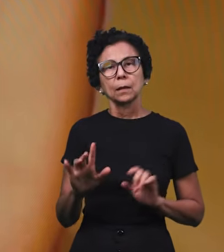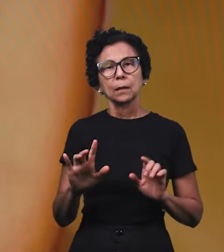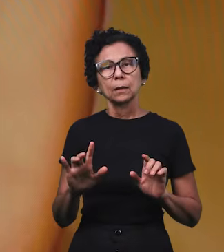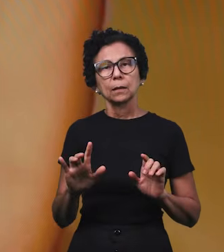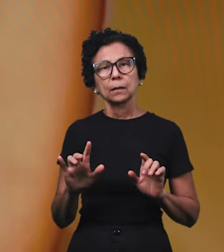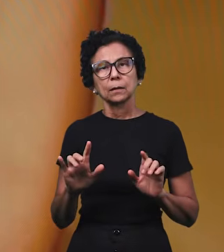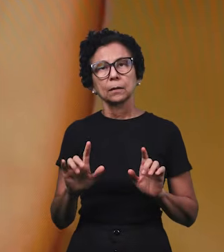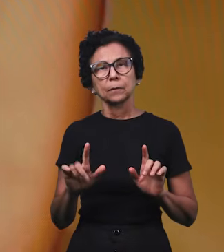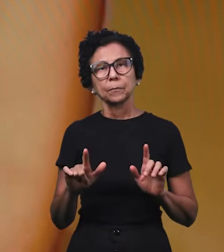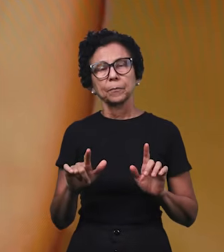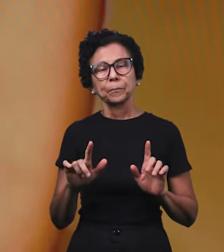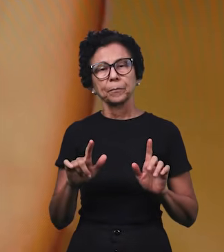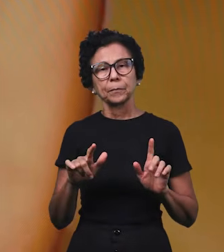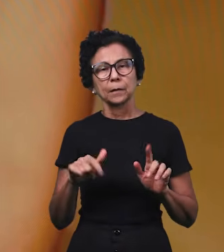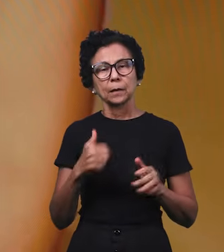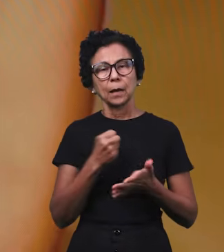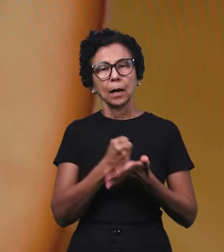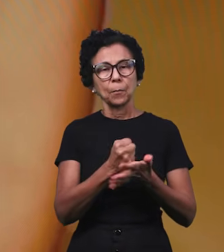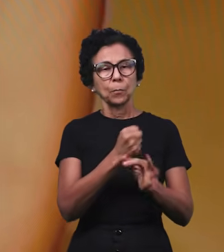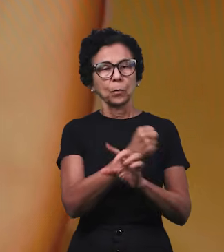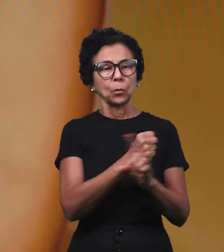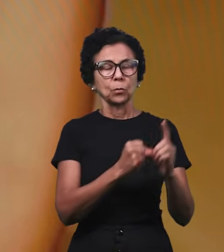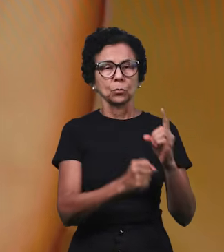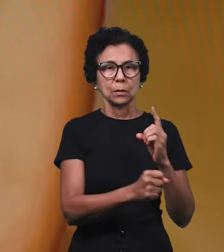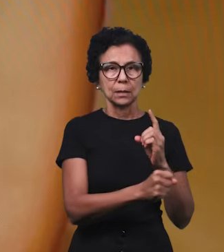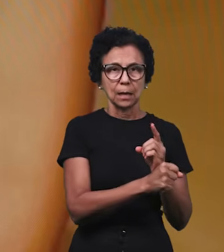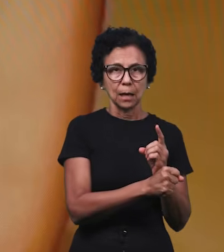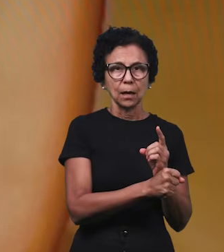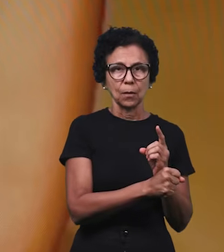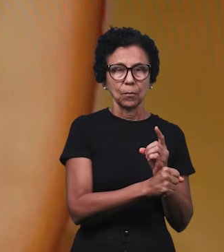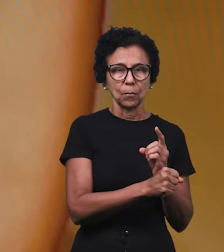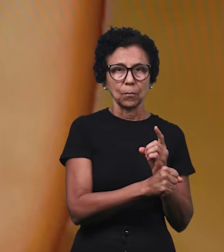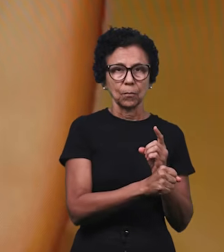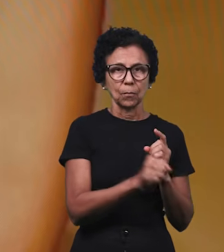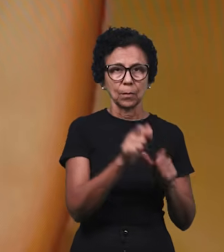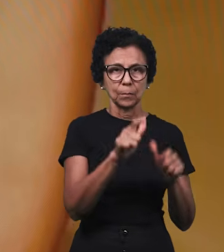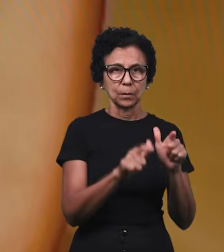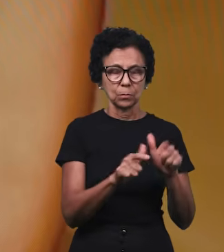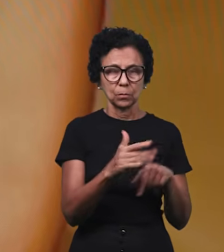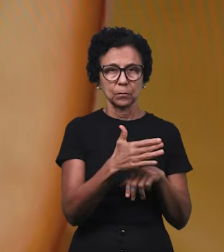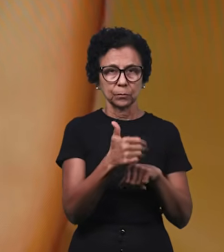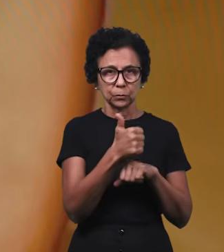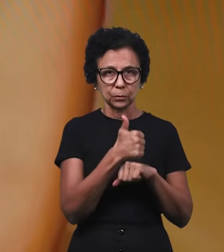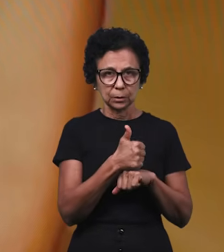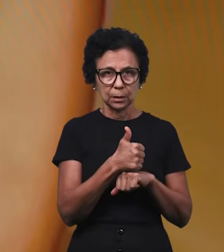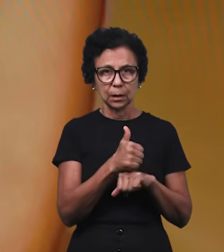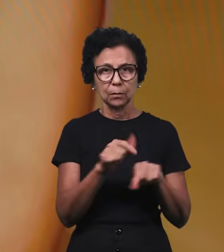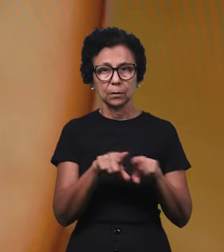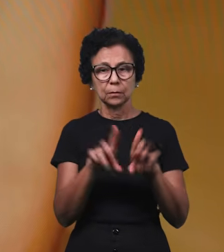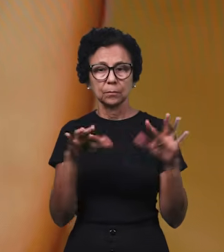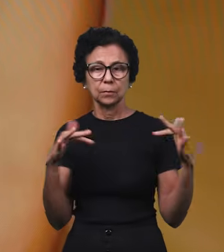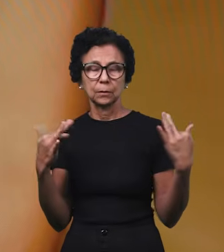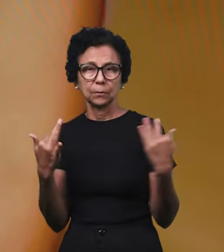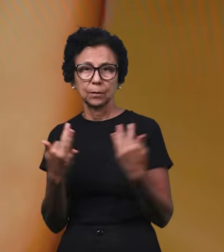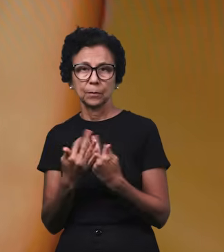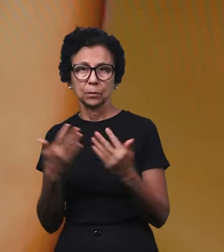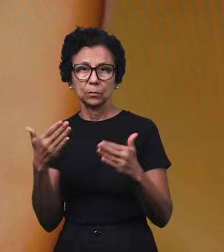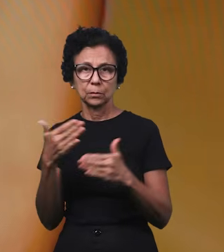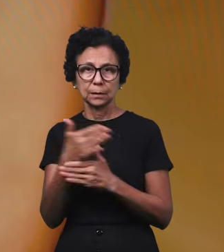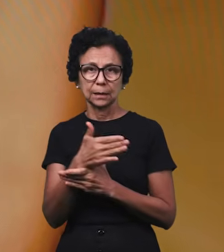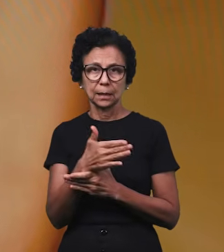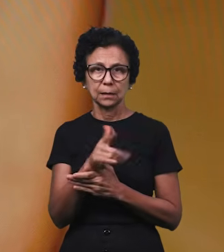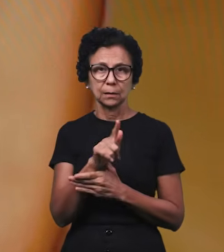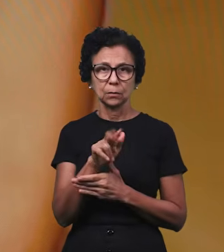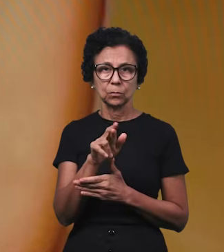vai planejar junto com o paciente e com a sua família a melhor opção. Porque a partir do momento que você entra no